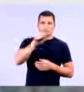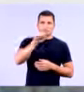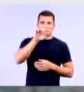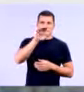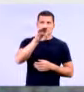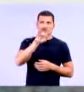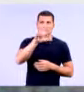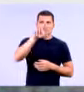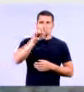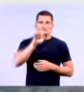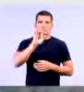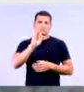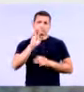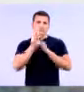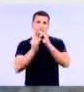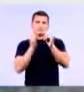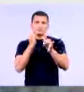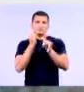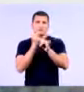site